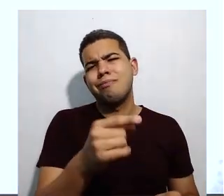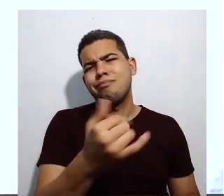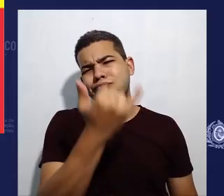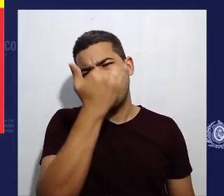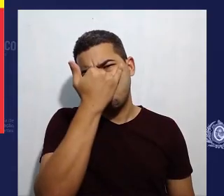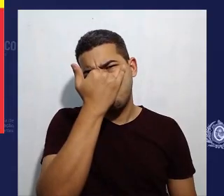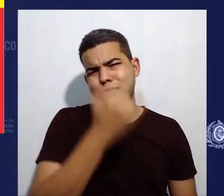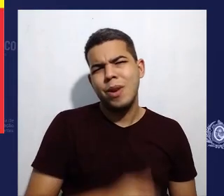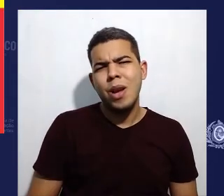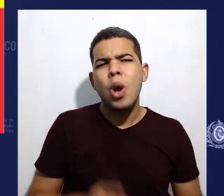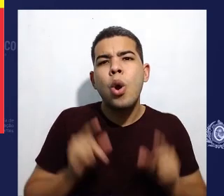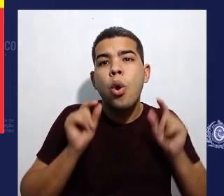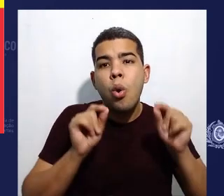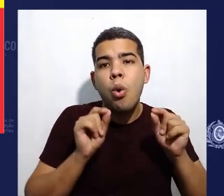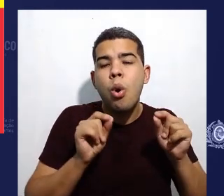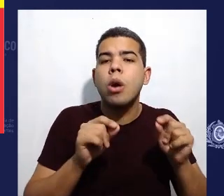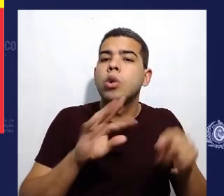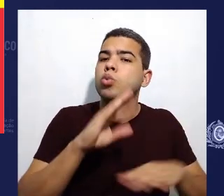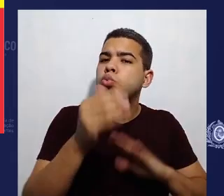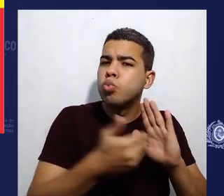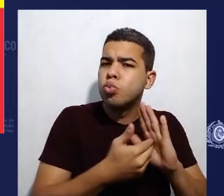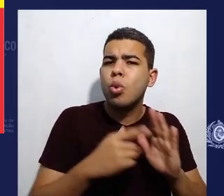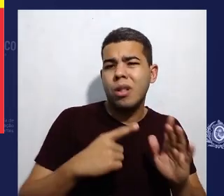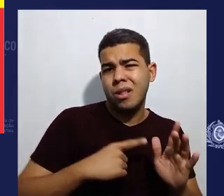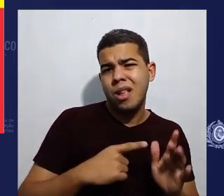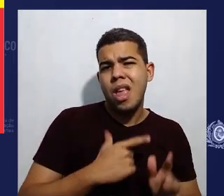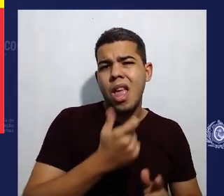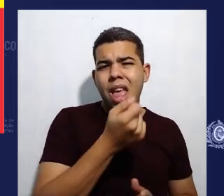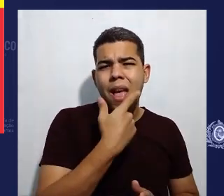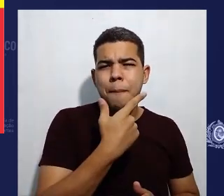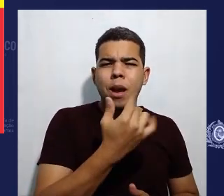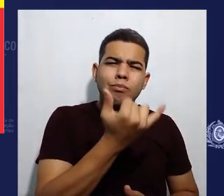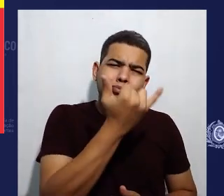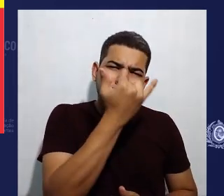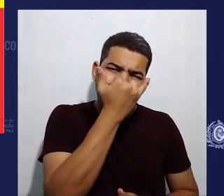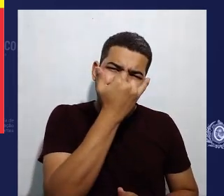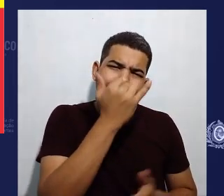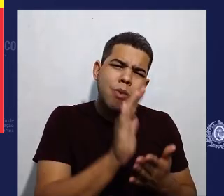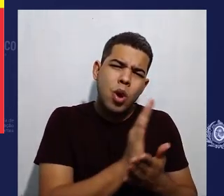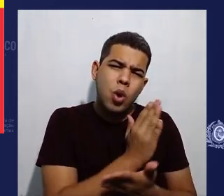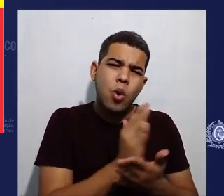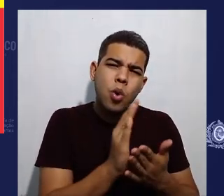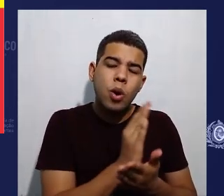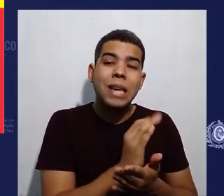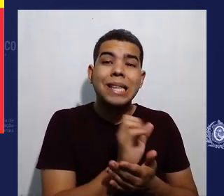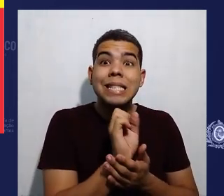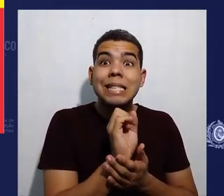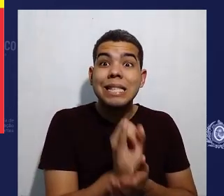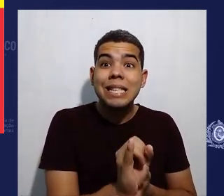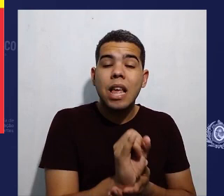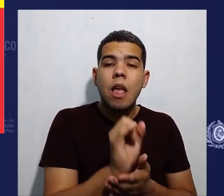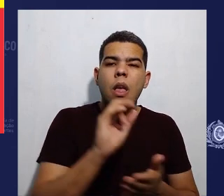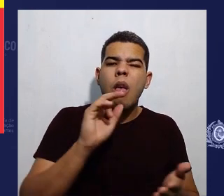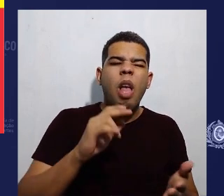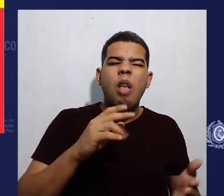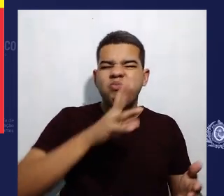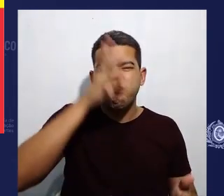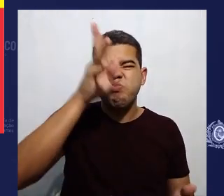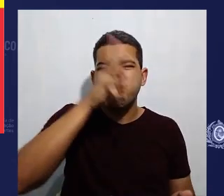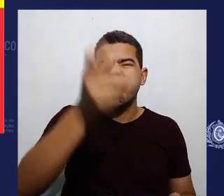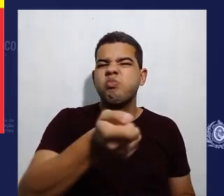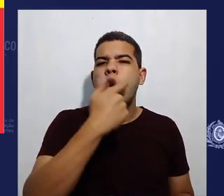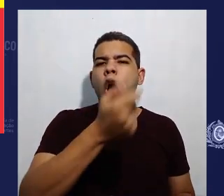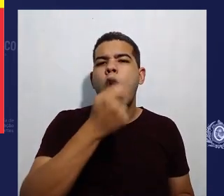automedicação. Todo remédio ele vai possuir efeitos que são colaterais. E quando ingerido